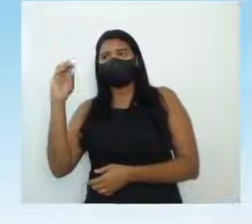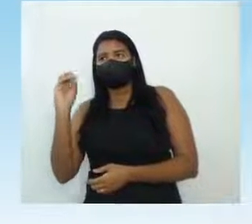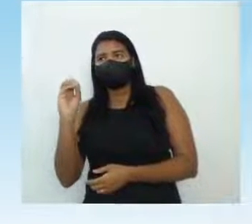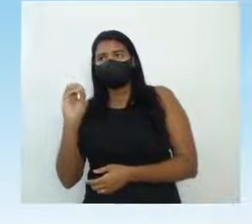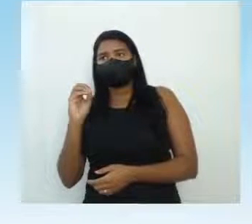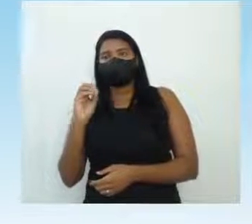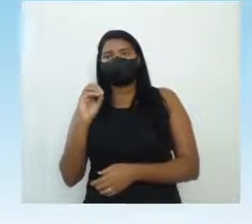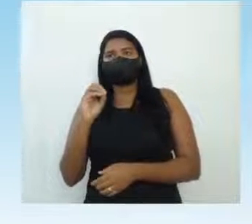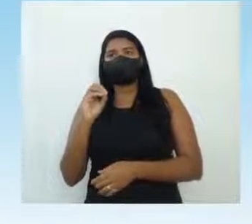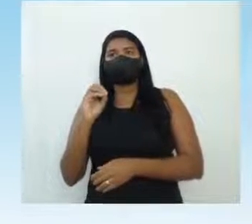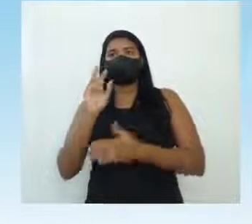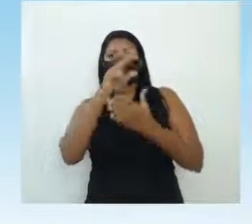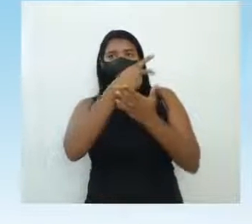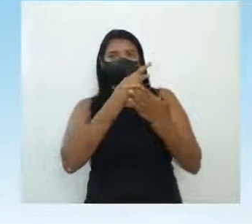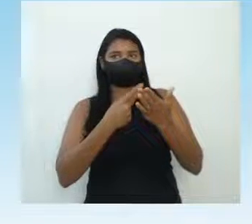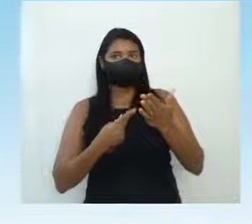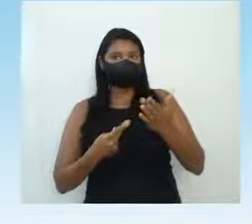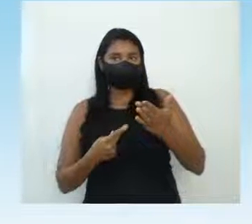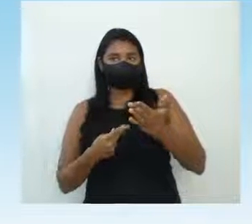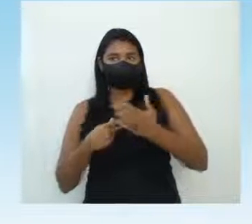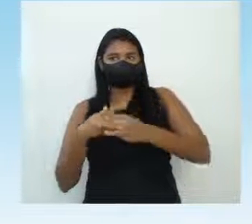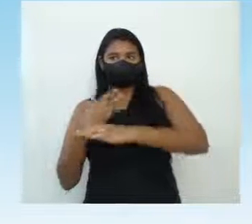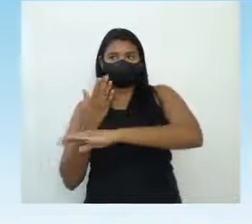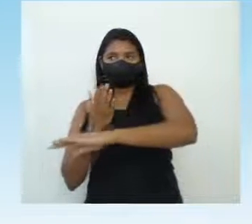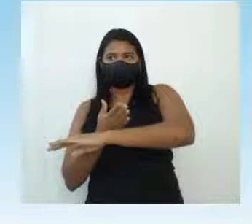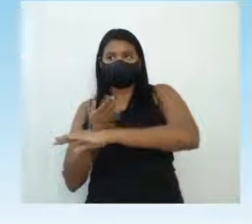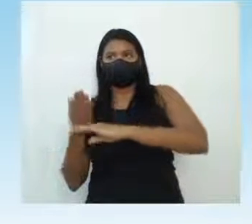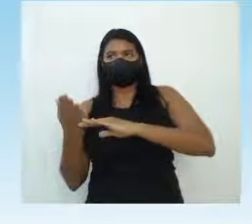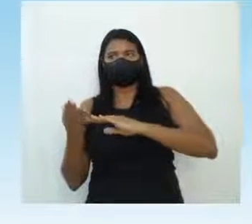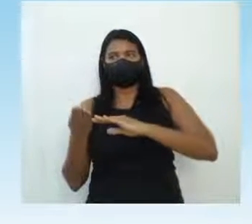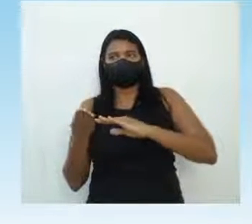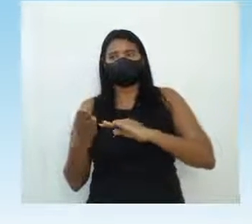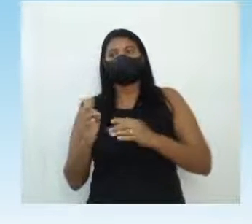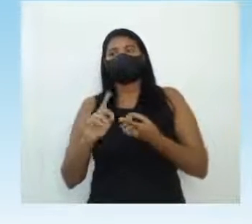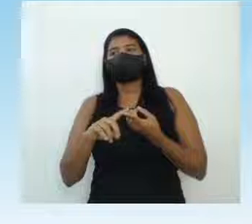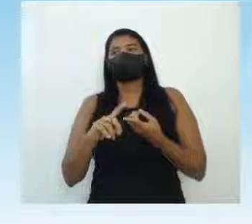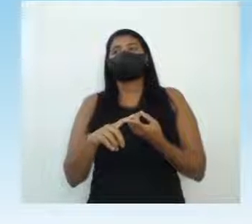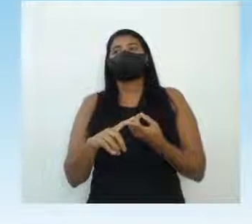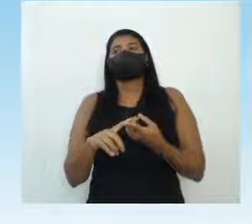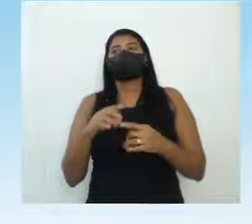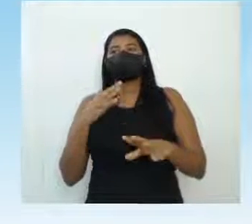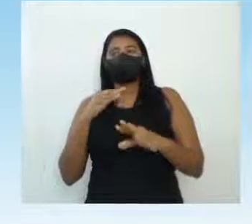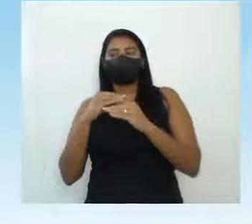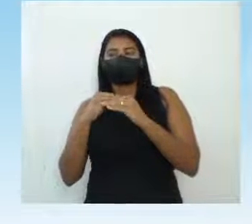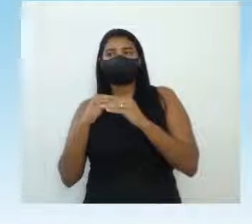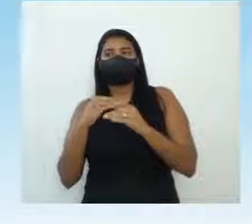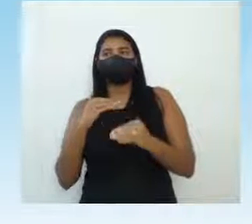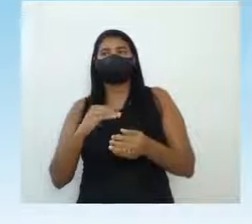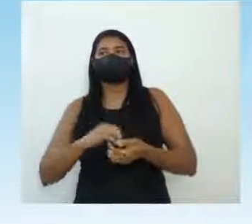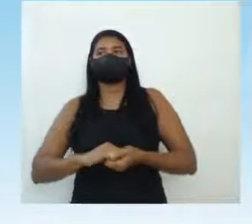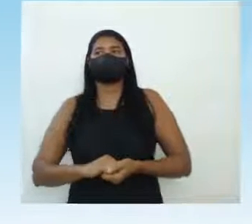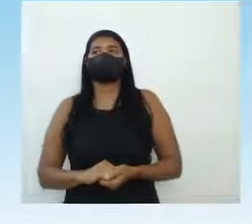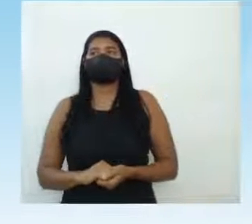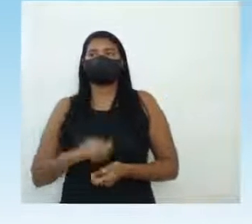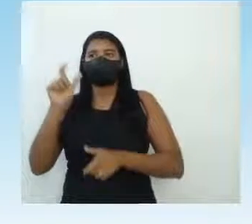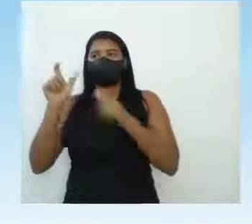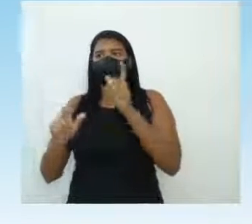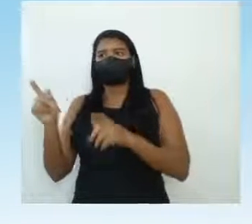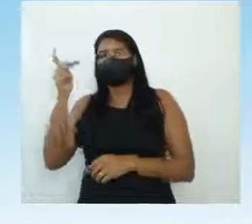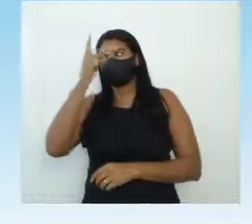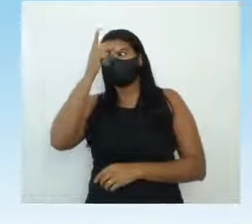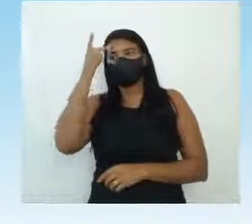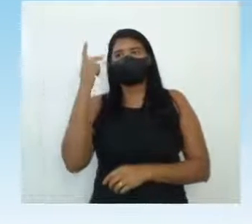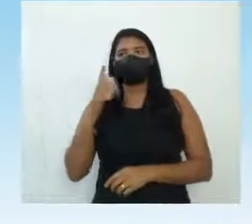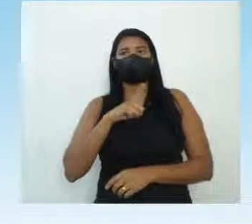contemporânea, do bailado contemporâneo, né? E assim, as pessoas elas têm